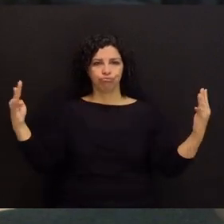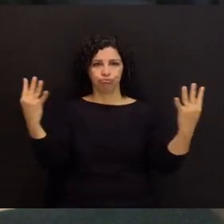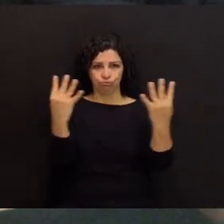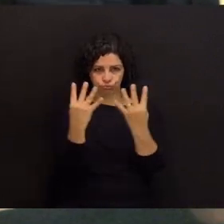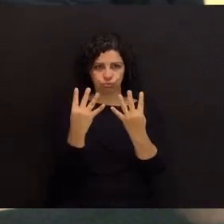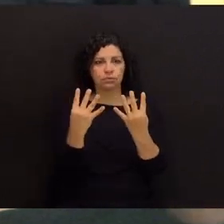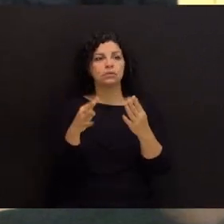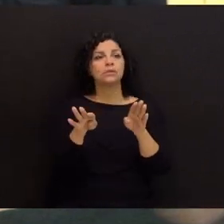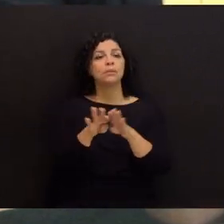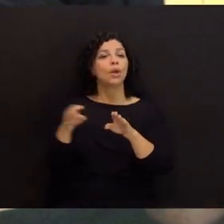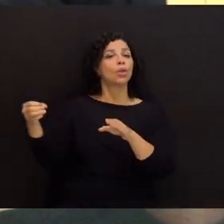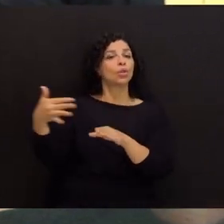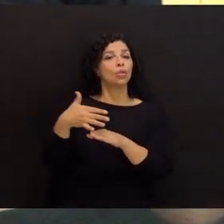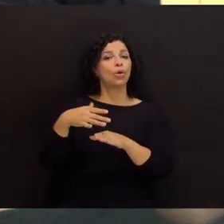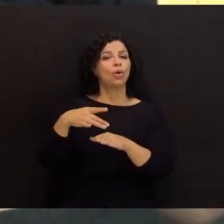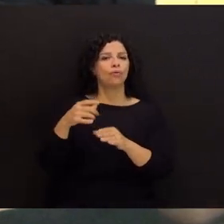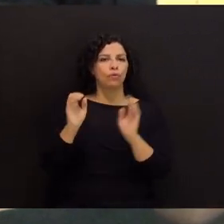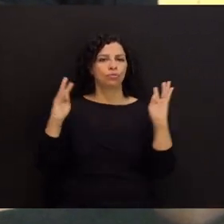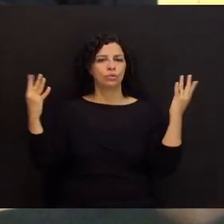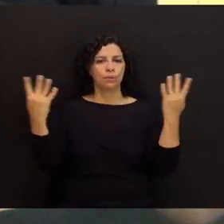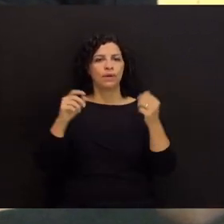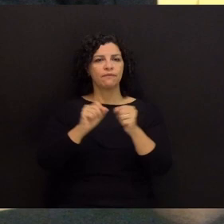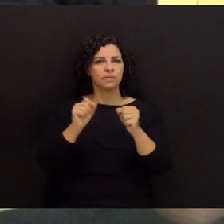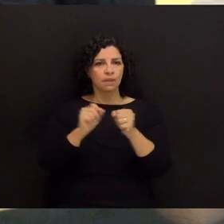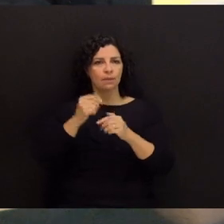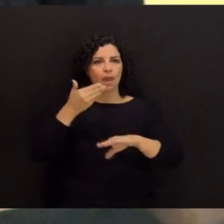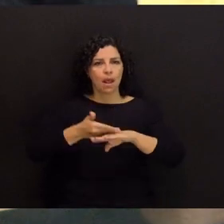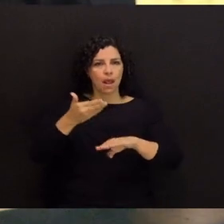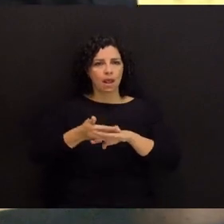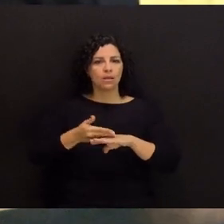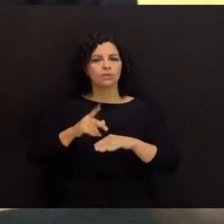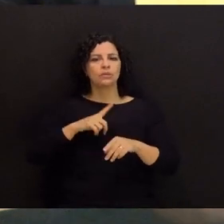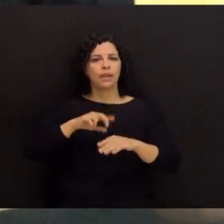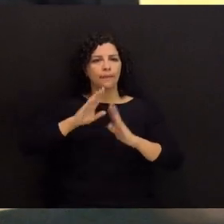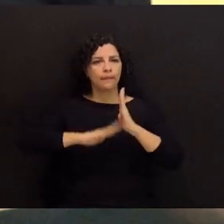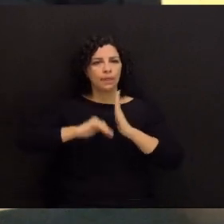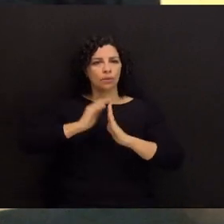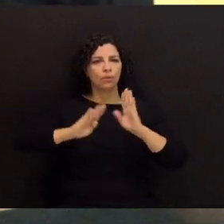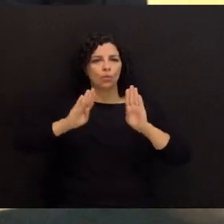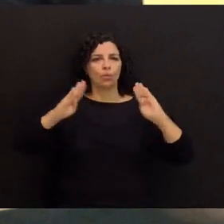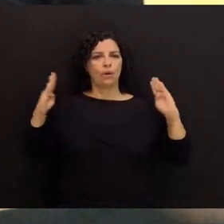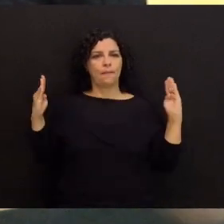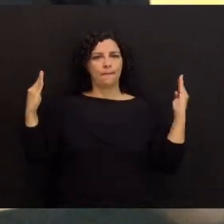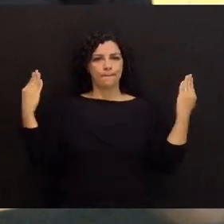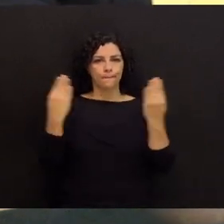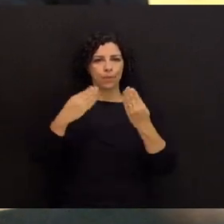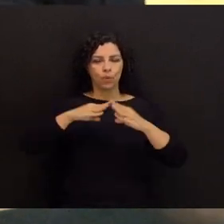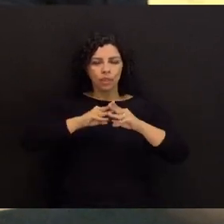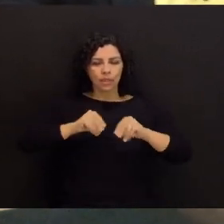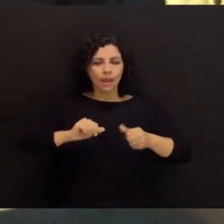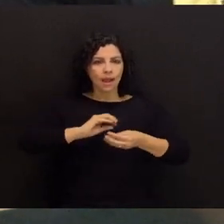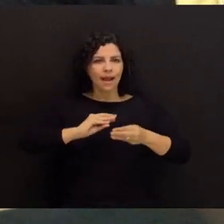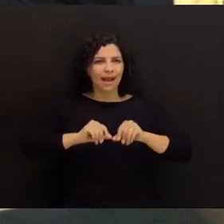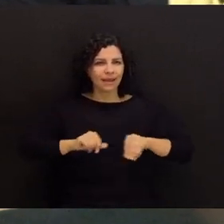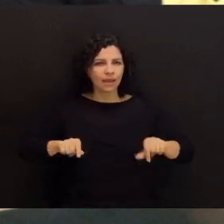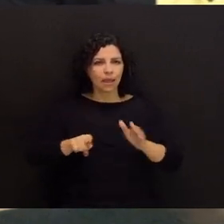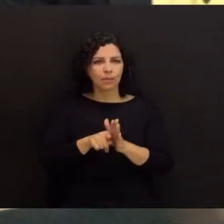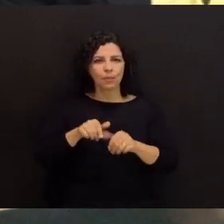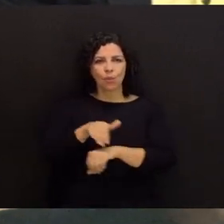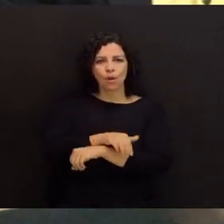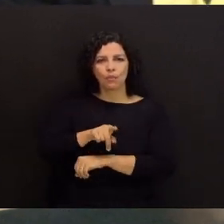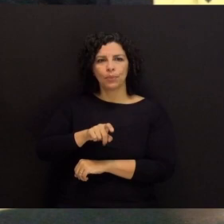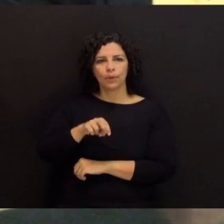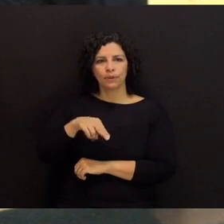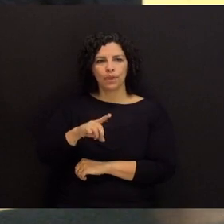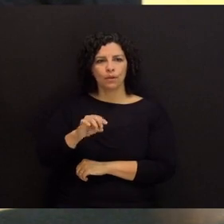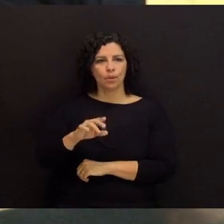e novos para a divisão das atividades bem como a pintura dos muros da cancha da Areia localizada na Rua Prudentópolis 148